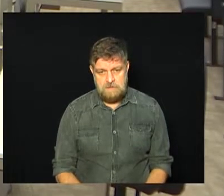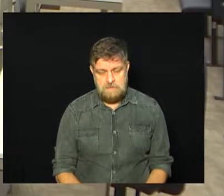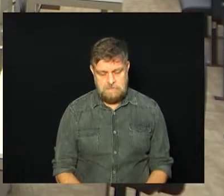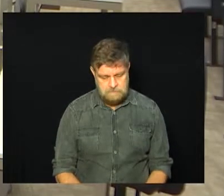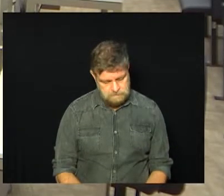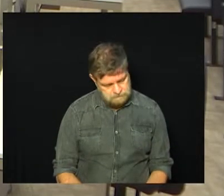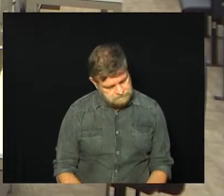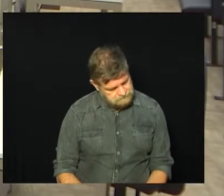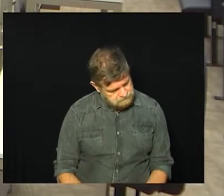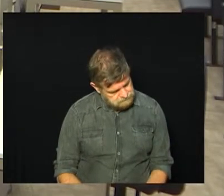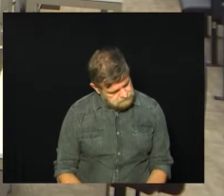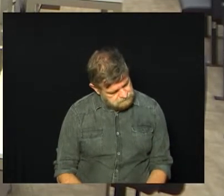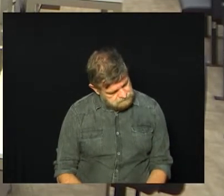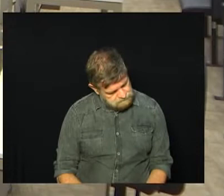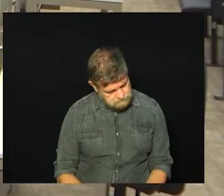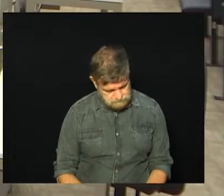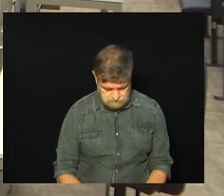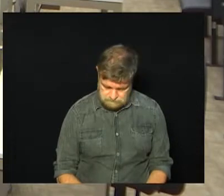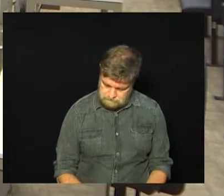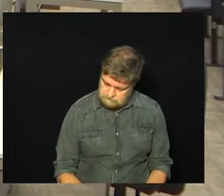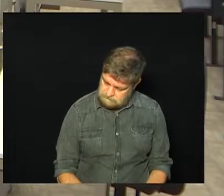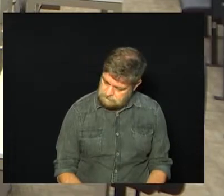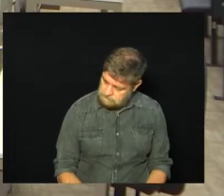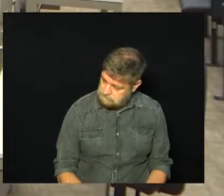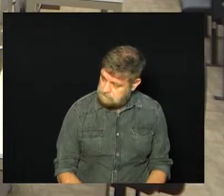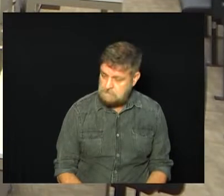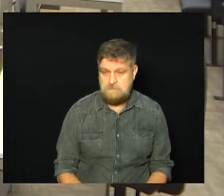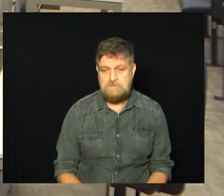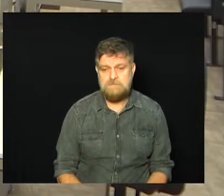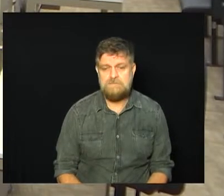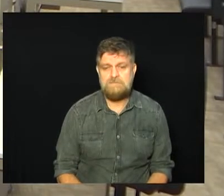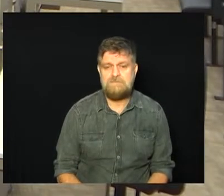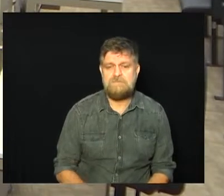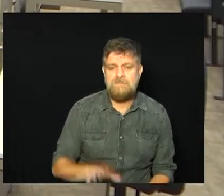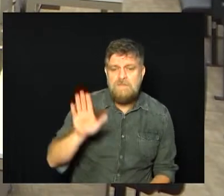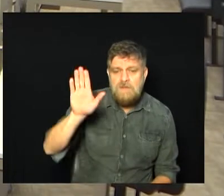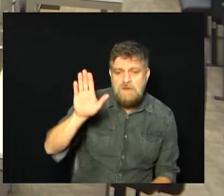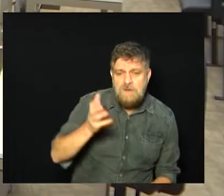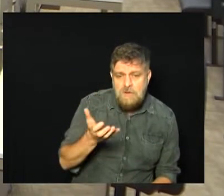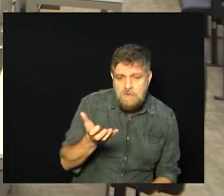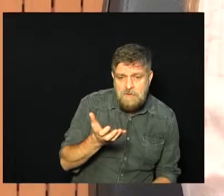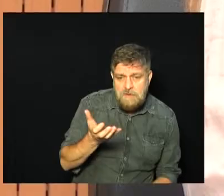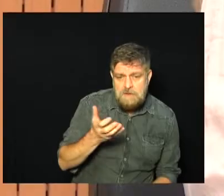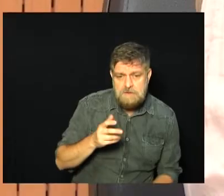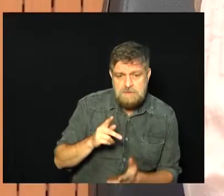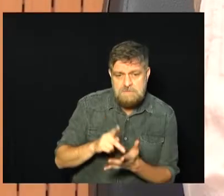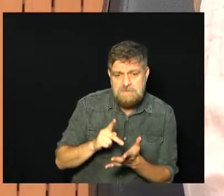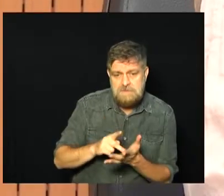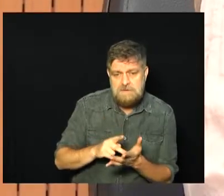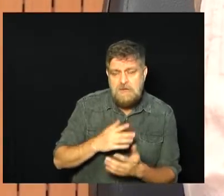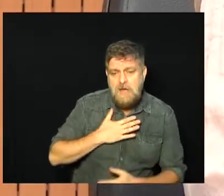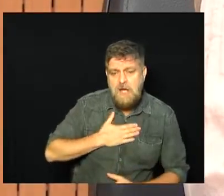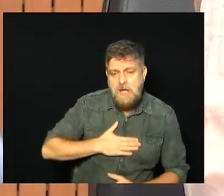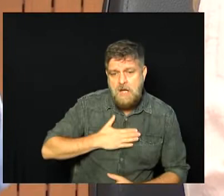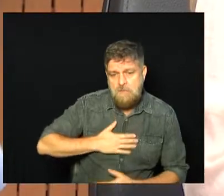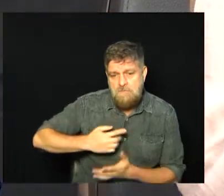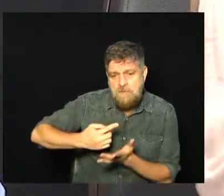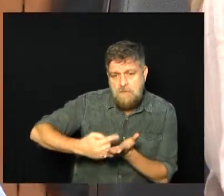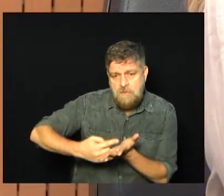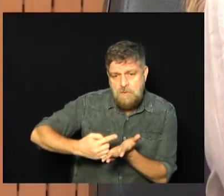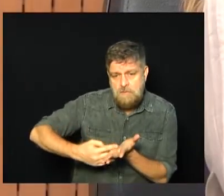Tá. Eu só queria, na verdade... Não, Tereza, eu queria combinar o